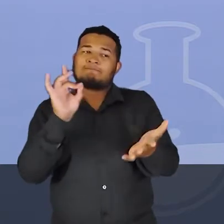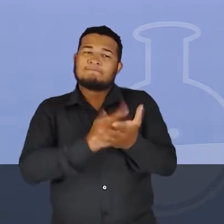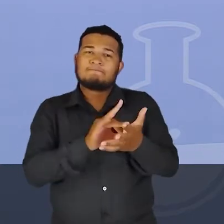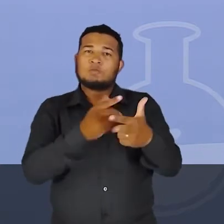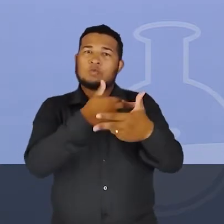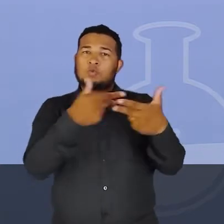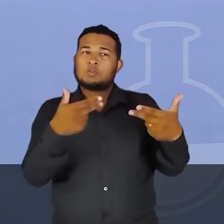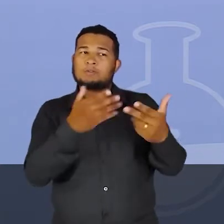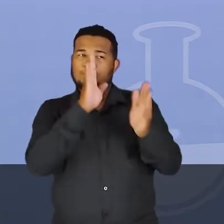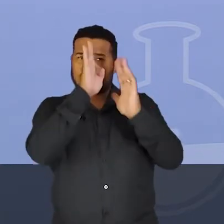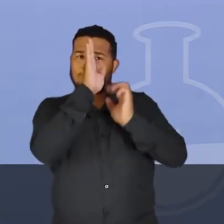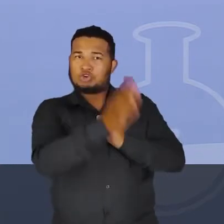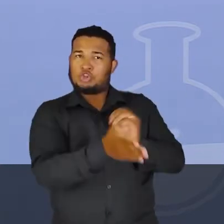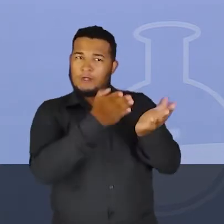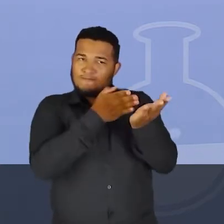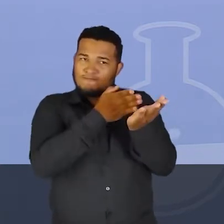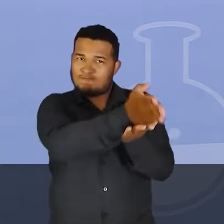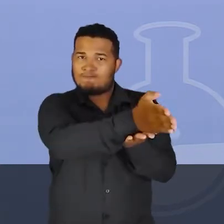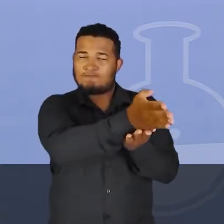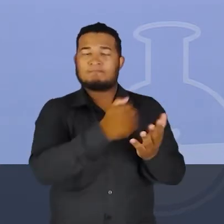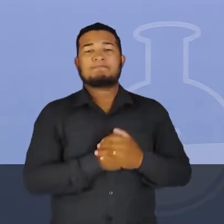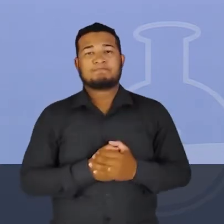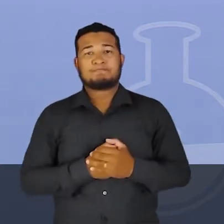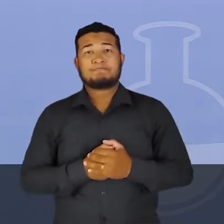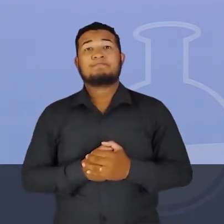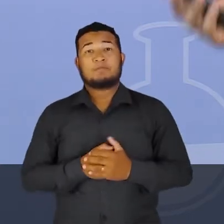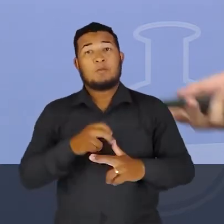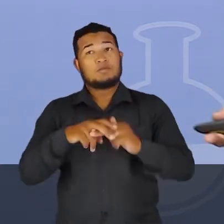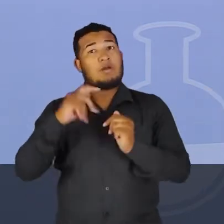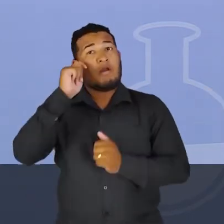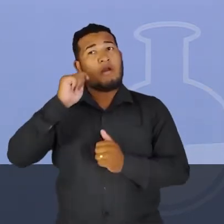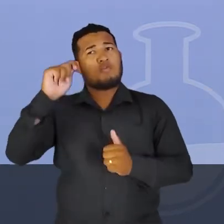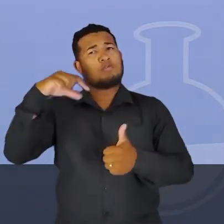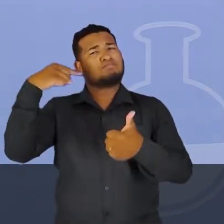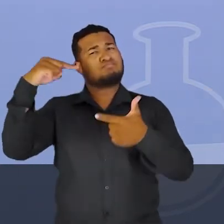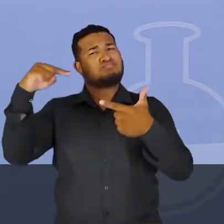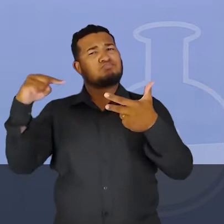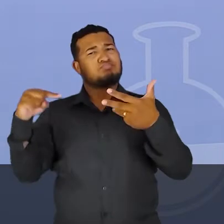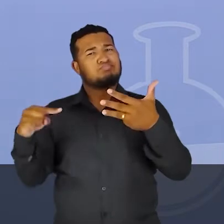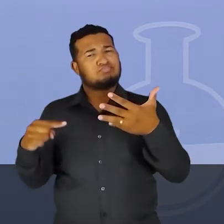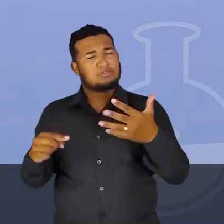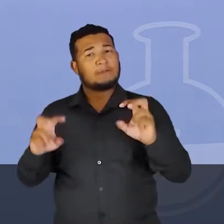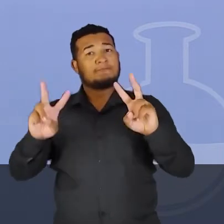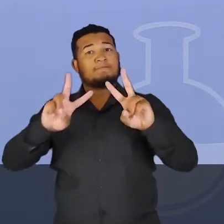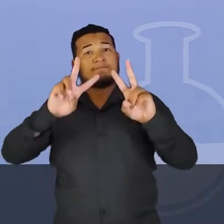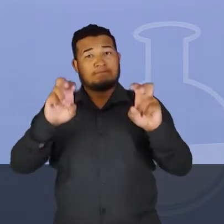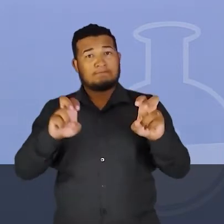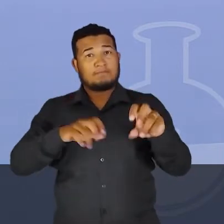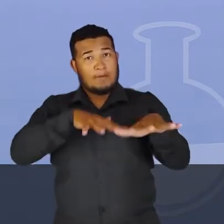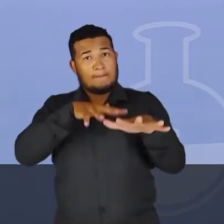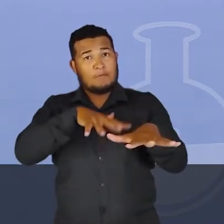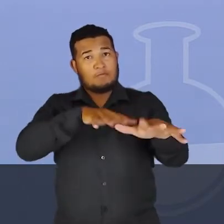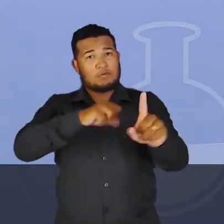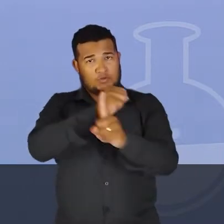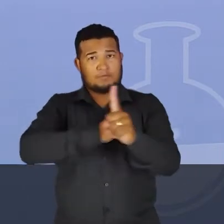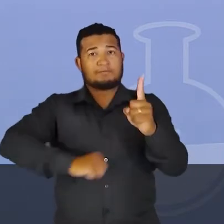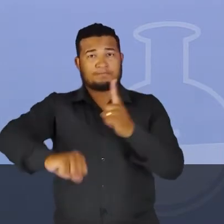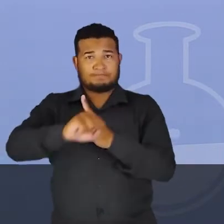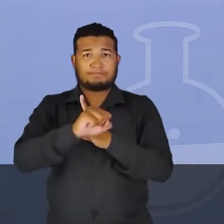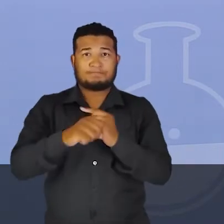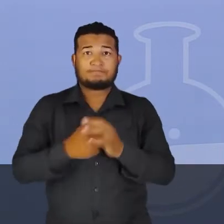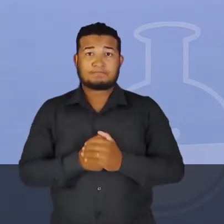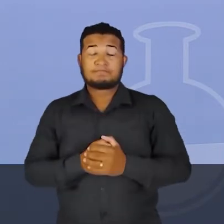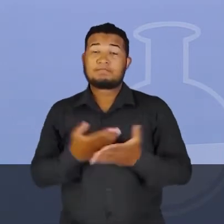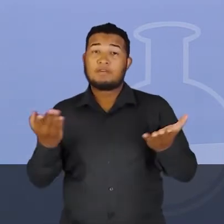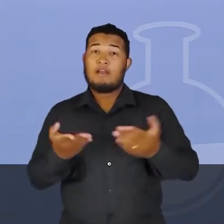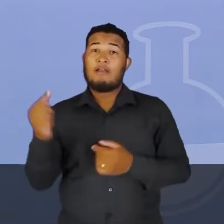pautas mais diretas, né? Então, diversos autores vão falar sobre os movimentos sociais. Aqui na nossa